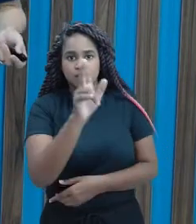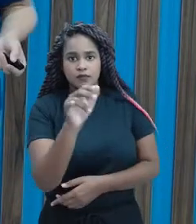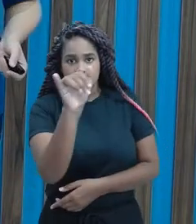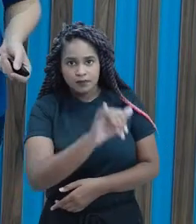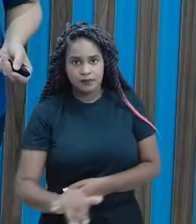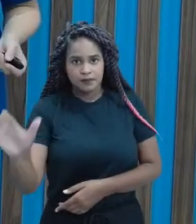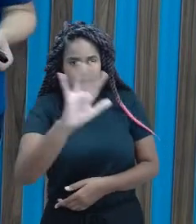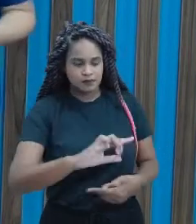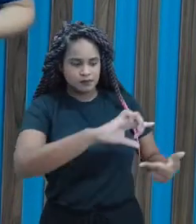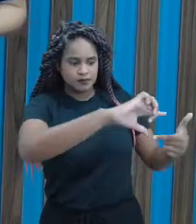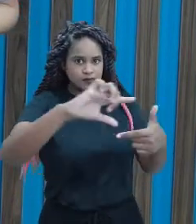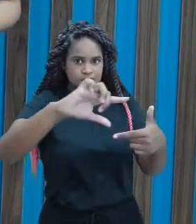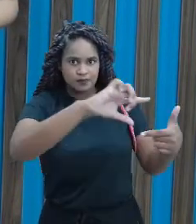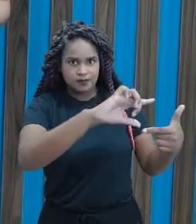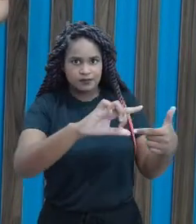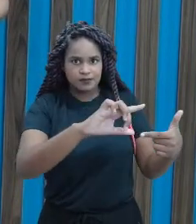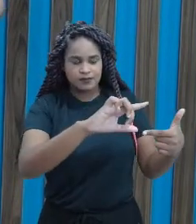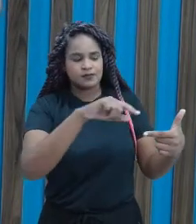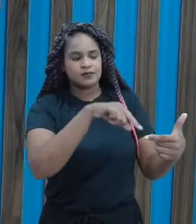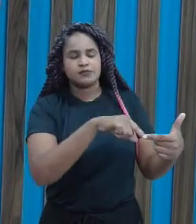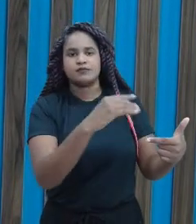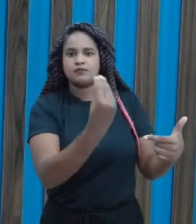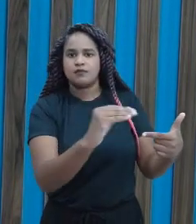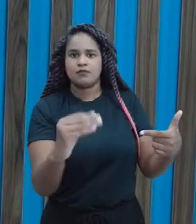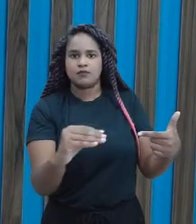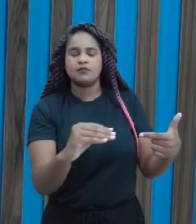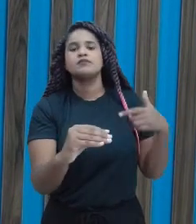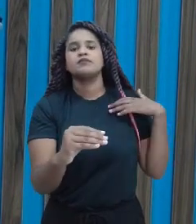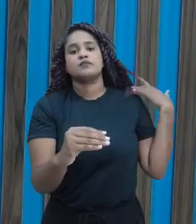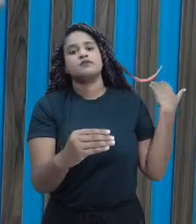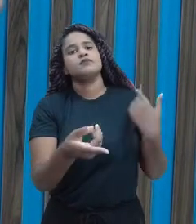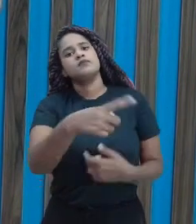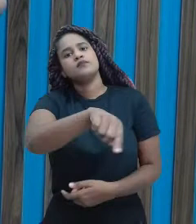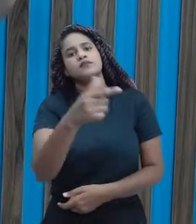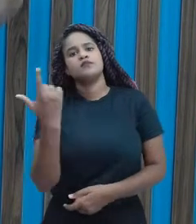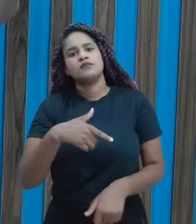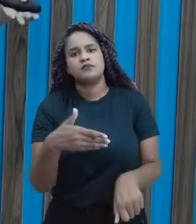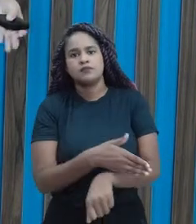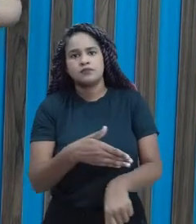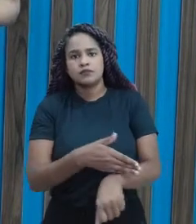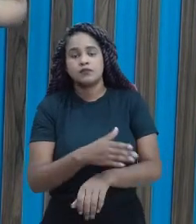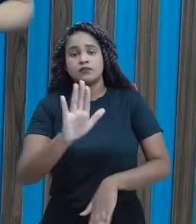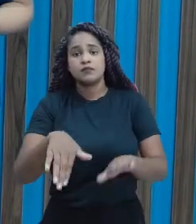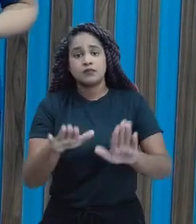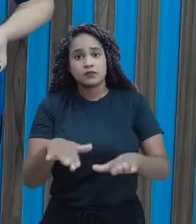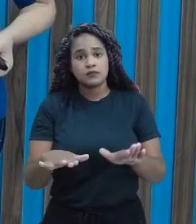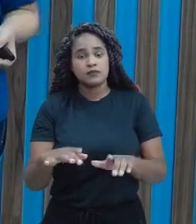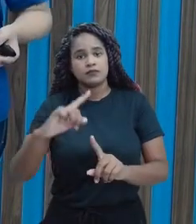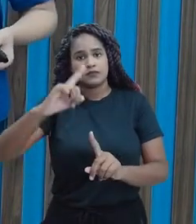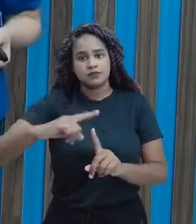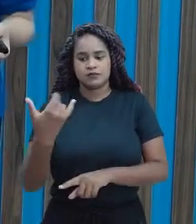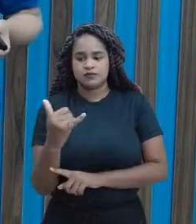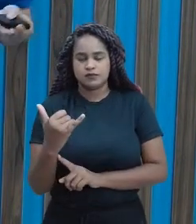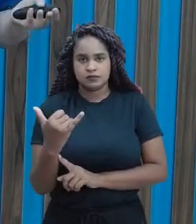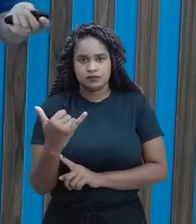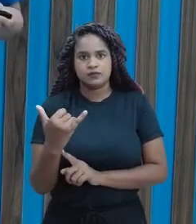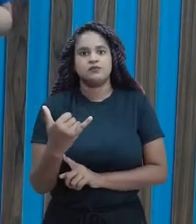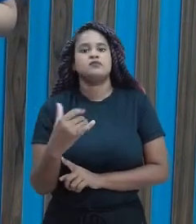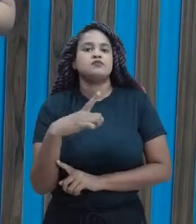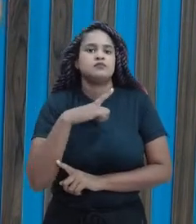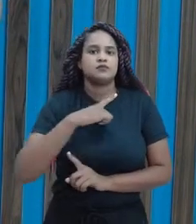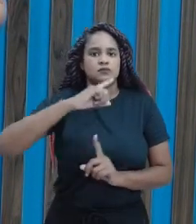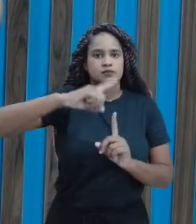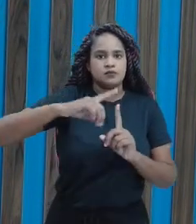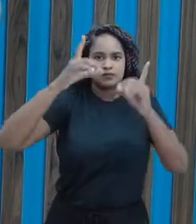Devinho, rapidão, colocou aí pra gente, para você fazer o acesso dependendo do sistema, operacional do seu telefone. Então, tem